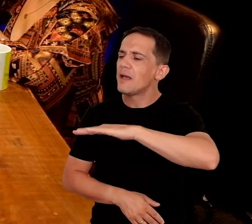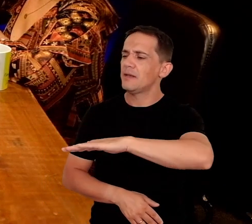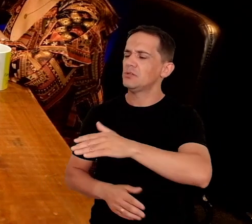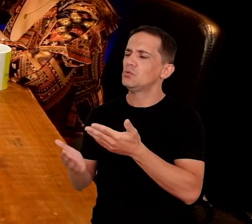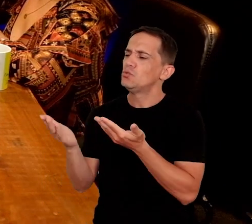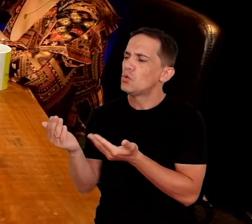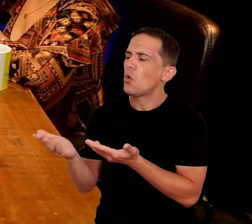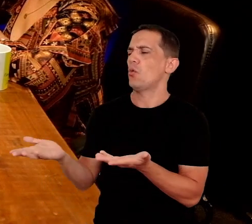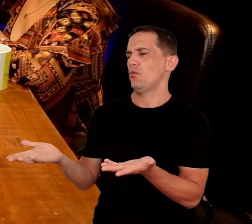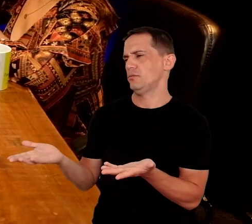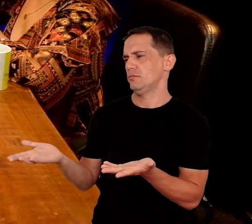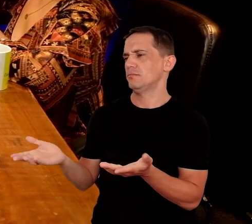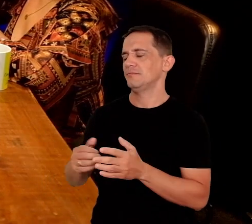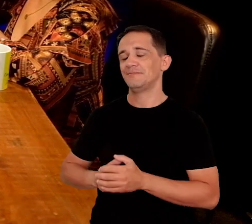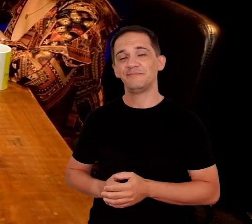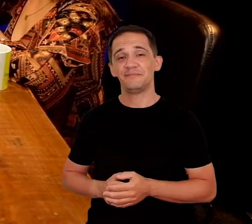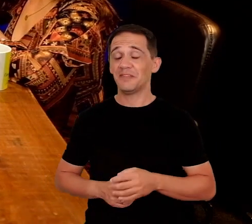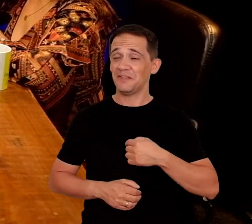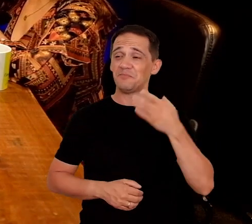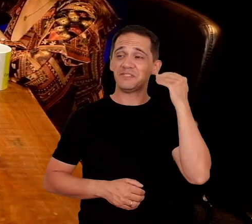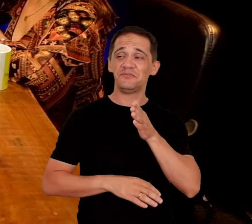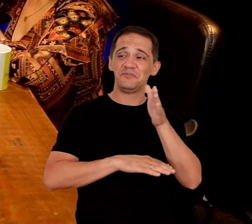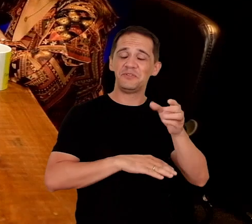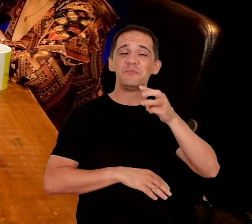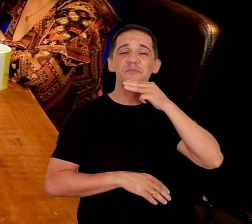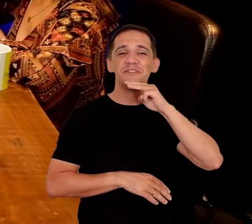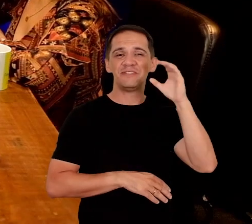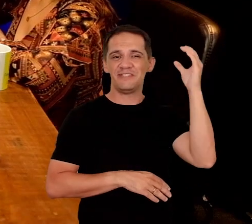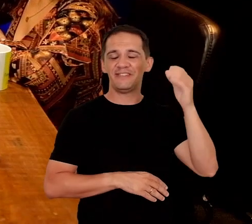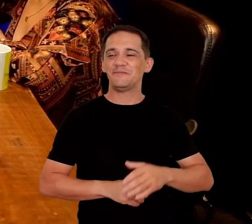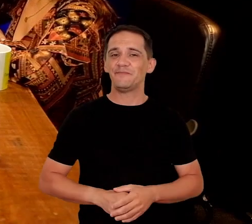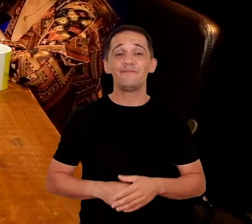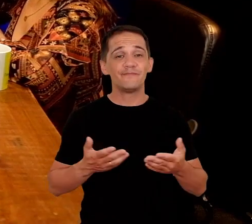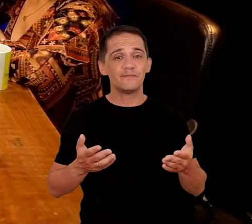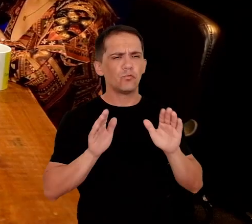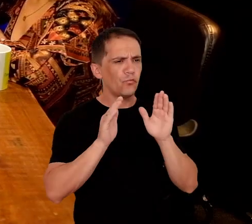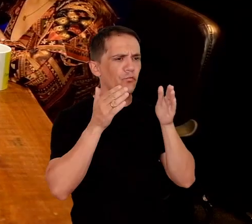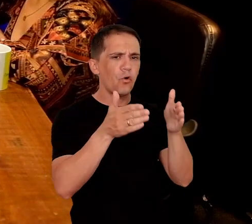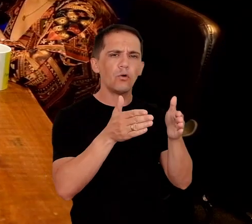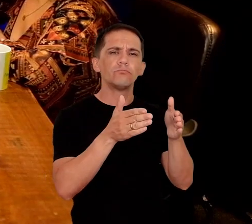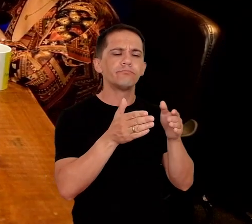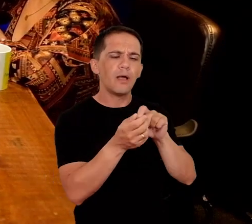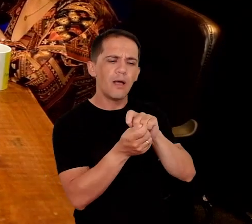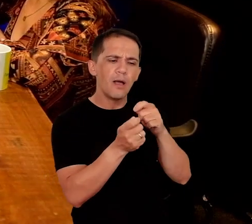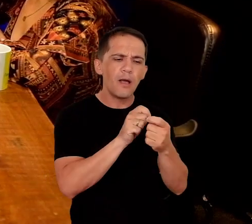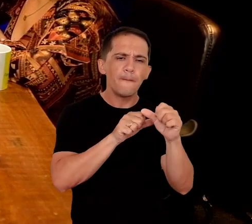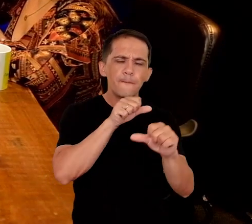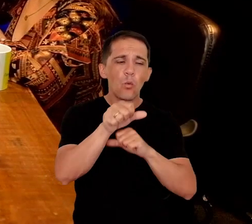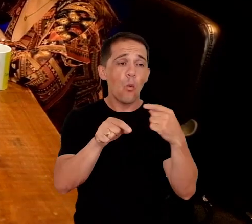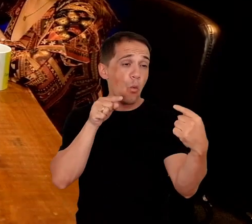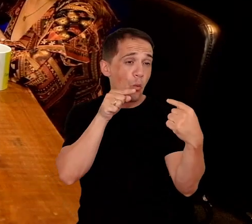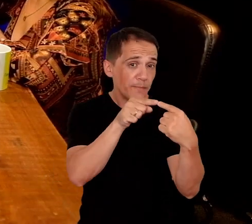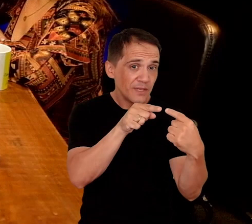são crianças, adolescentes. Eu fui quando eu era criança. Então é focado neles, assim. Tenta